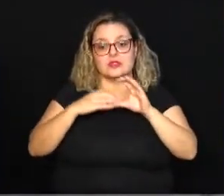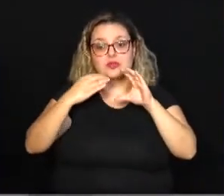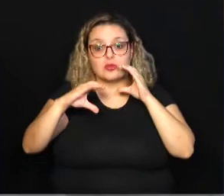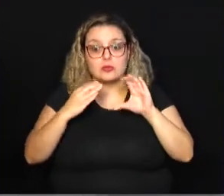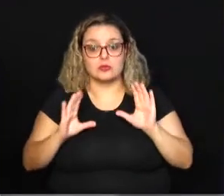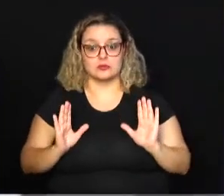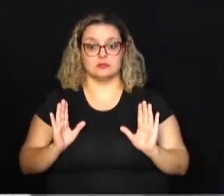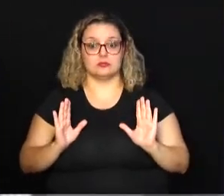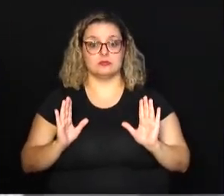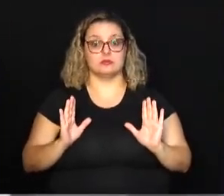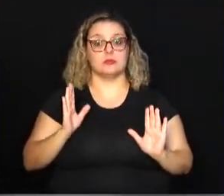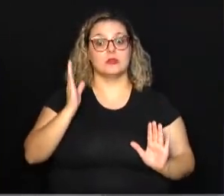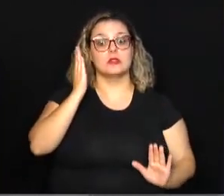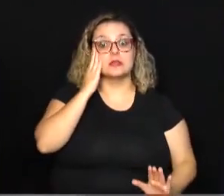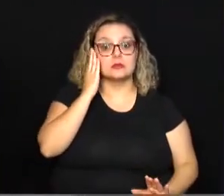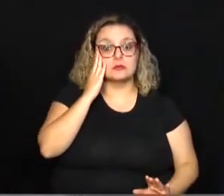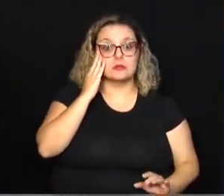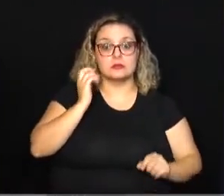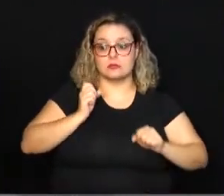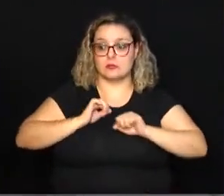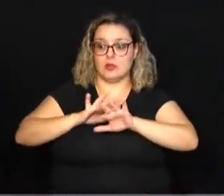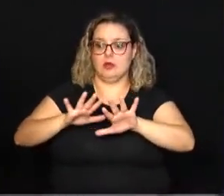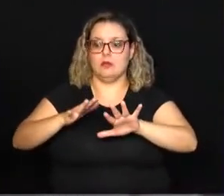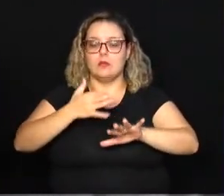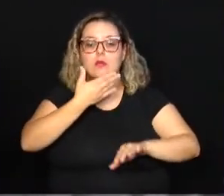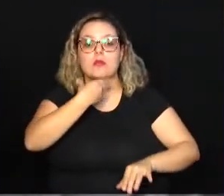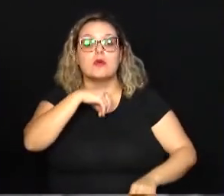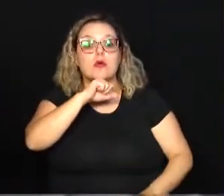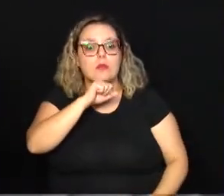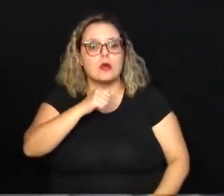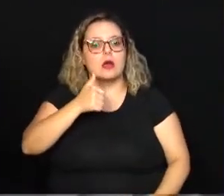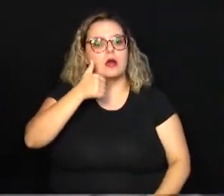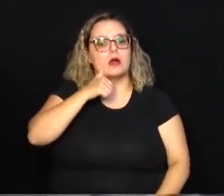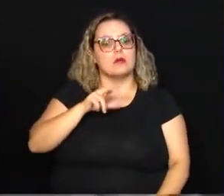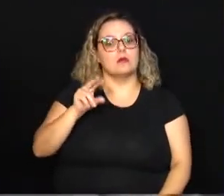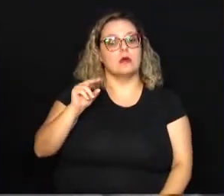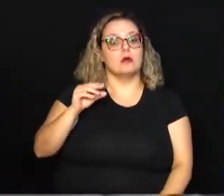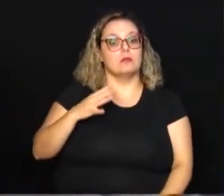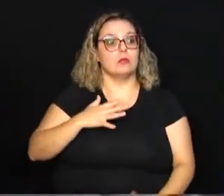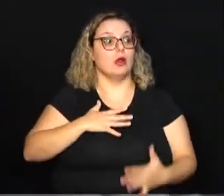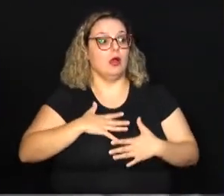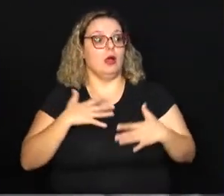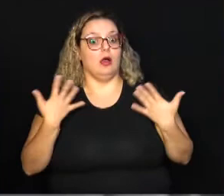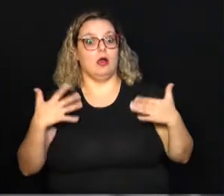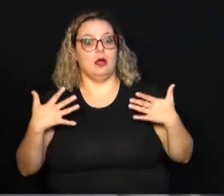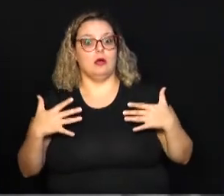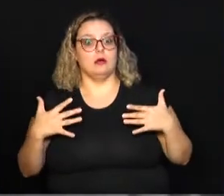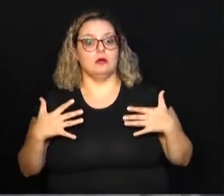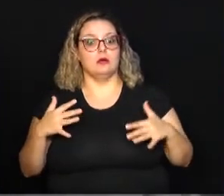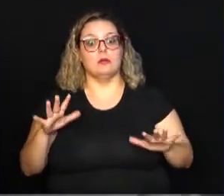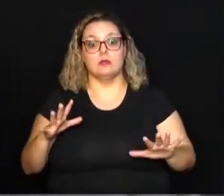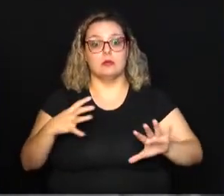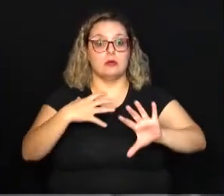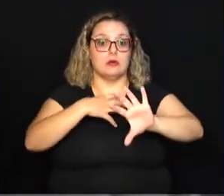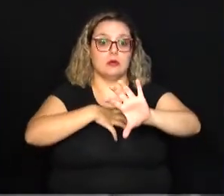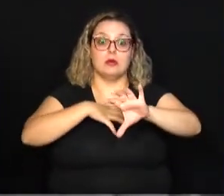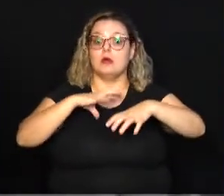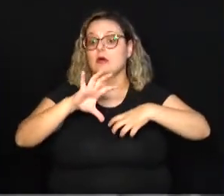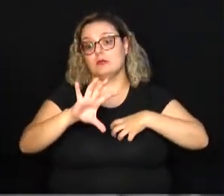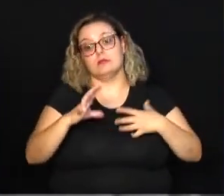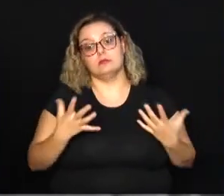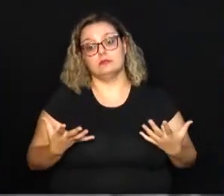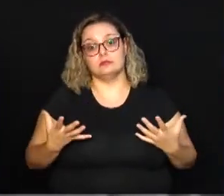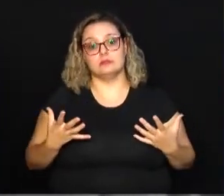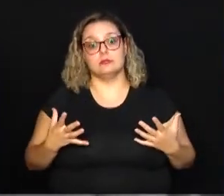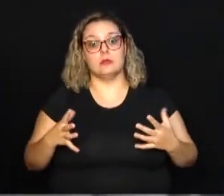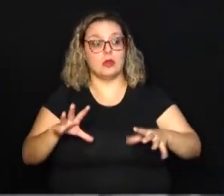talvez sabendo que ele transmitiu para o pai e para o avô, impressione um pouco, mas só quem for diretamente afetado,